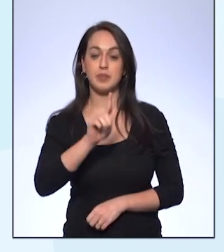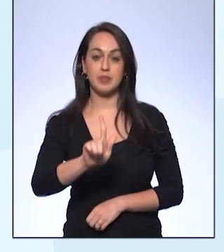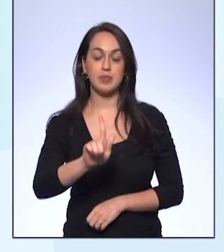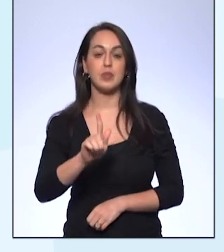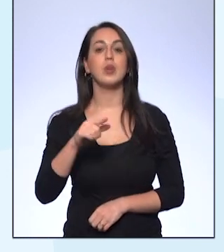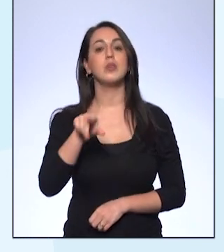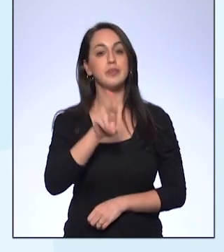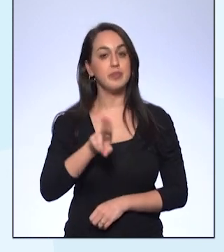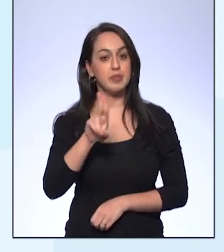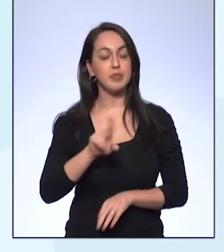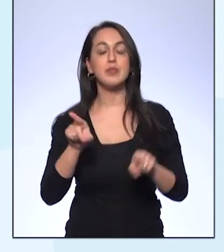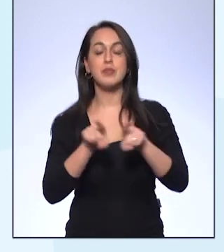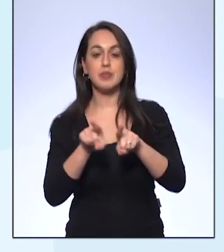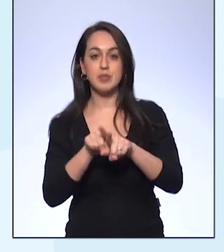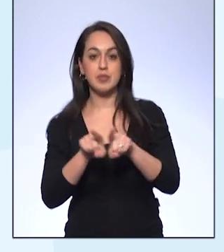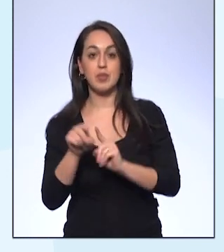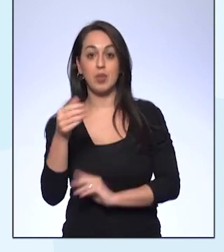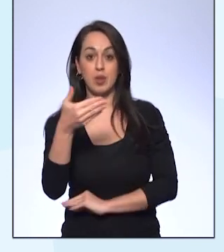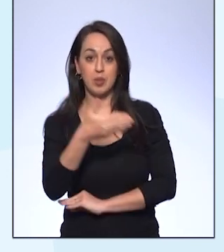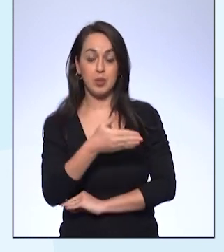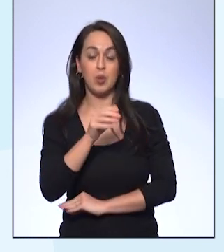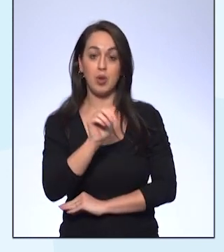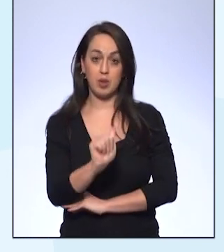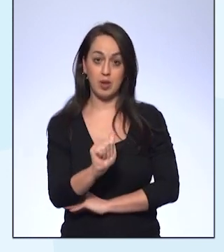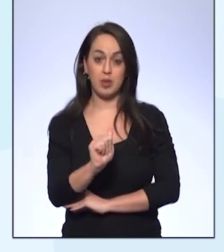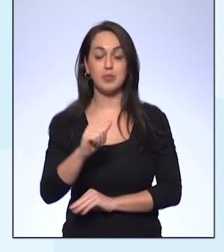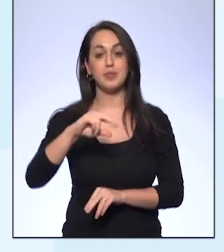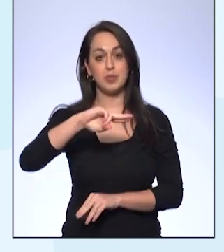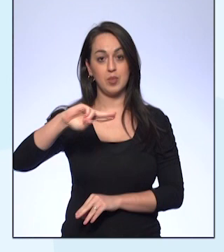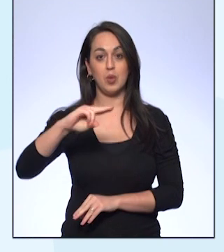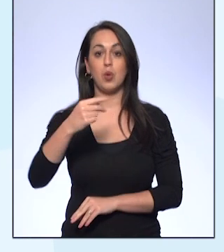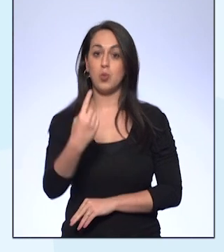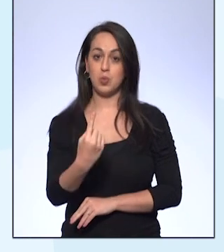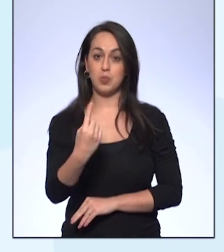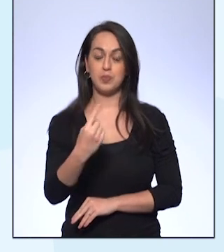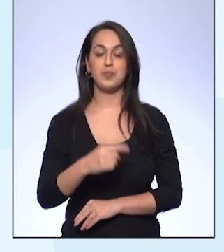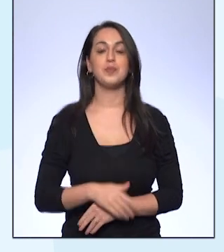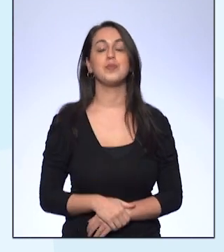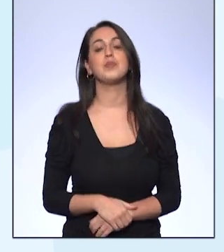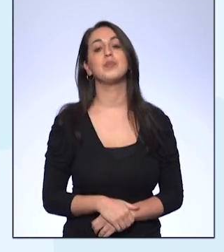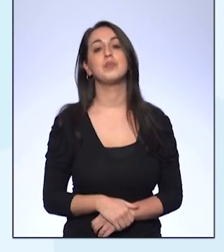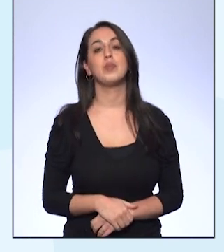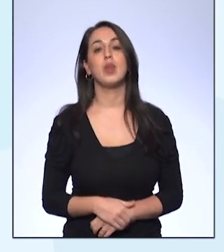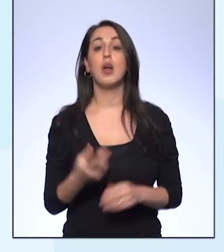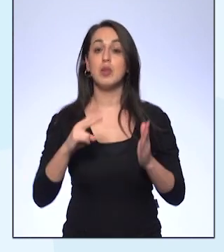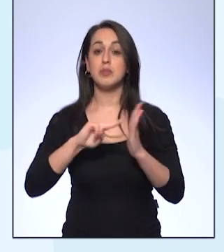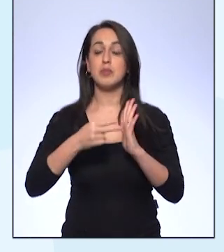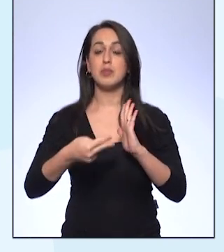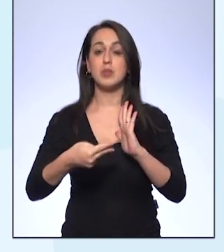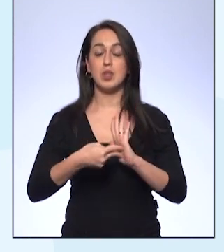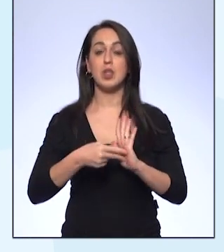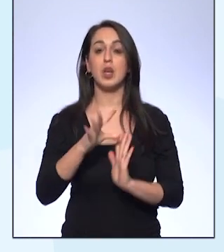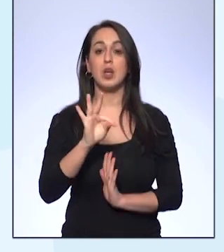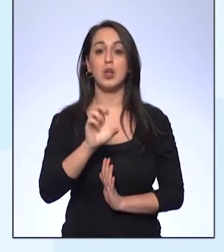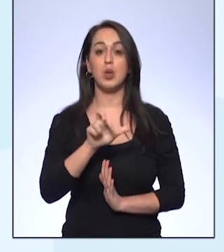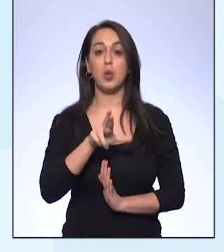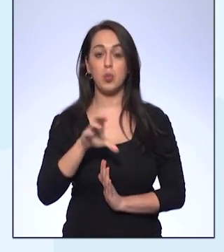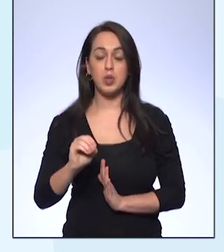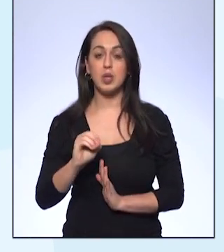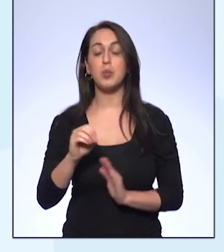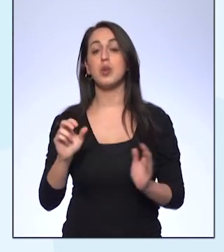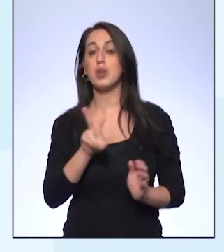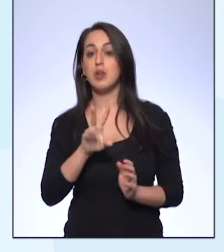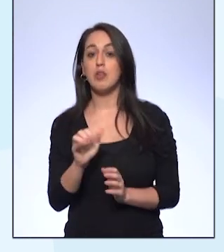vamos utilizar também aqui o a igual a 1. Isso significa que o termo que acompanha o